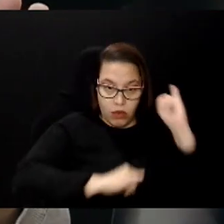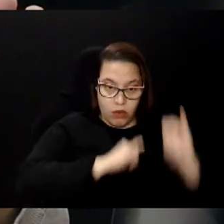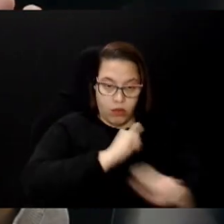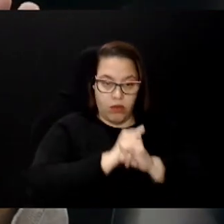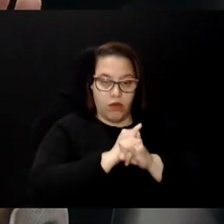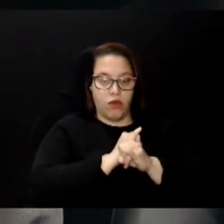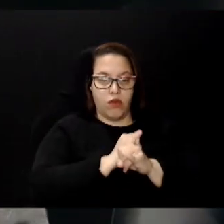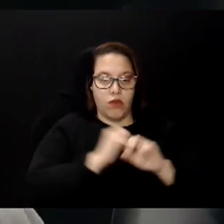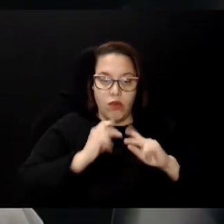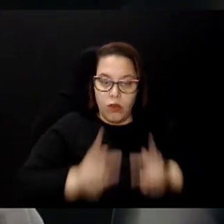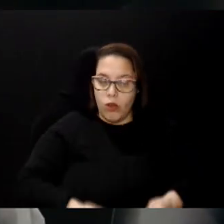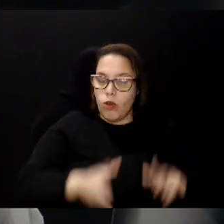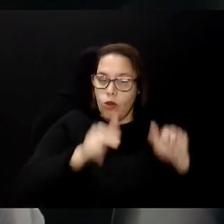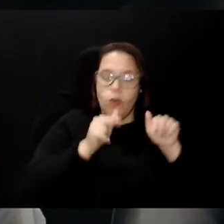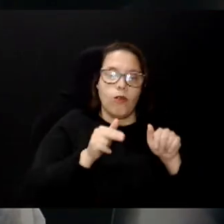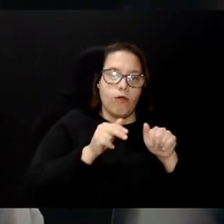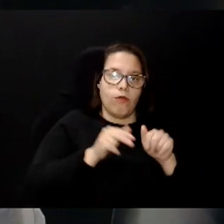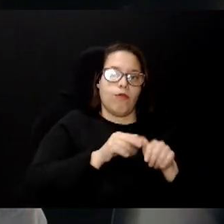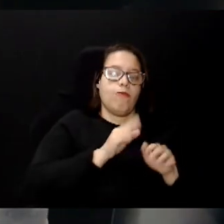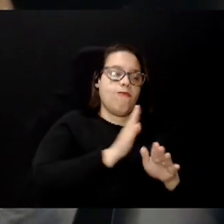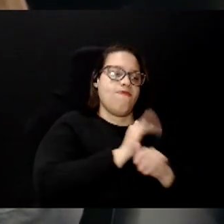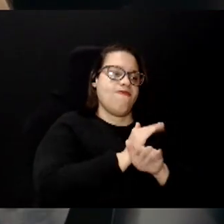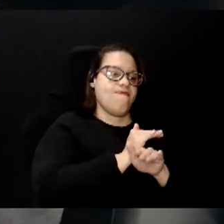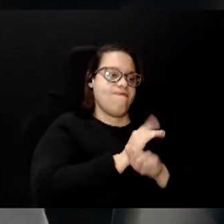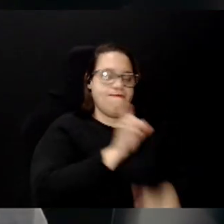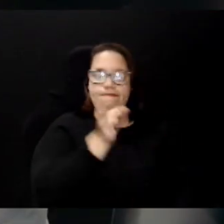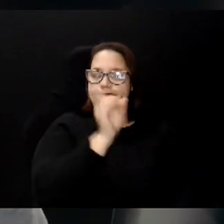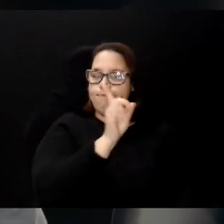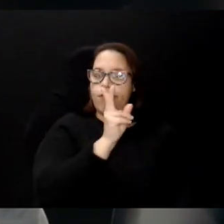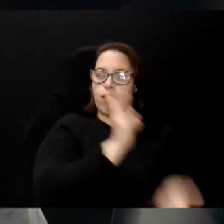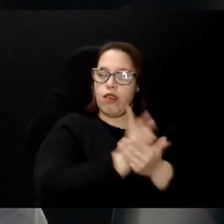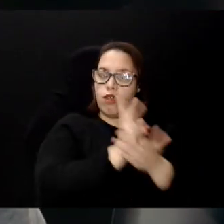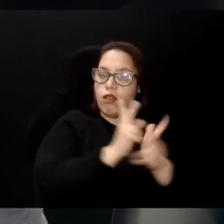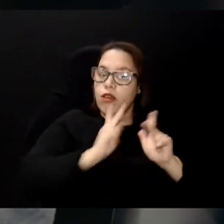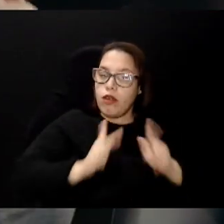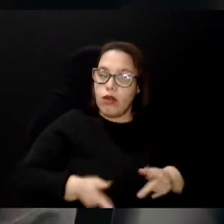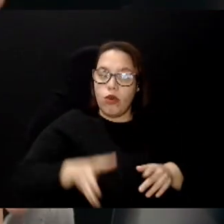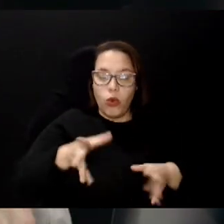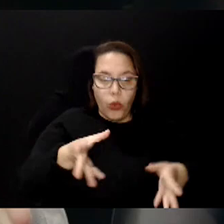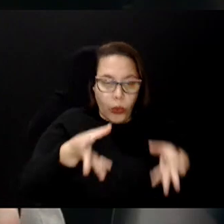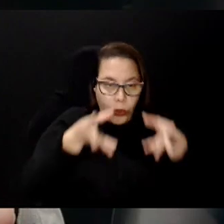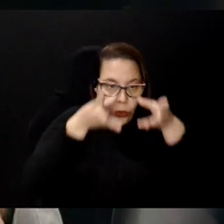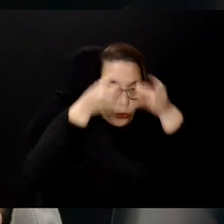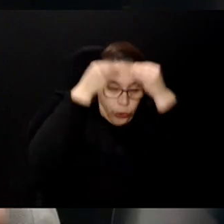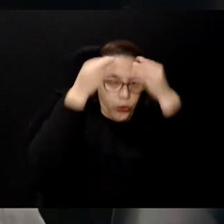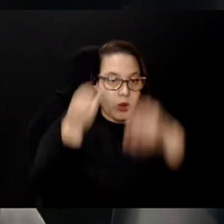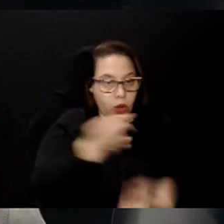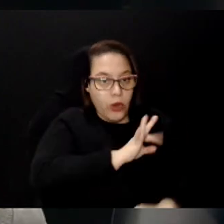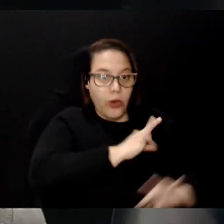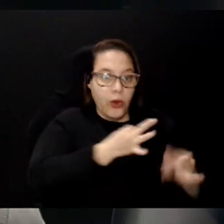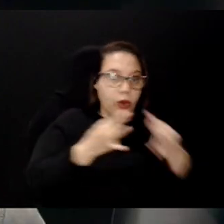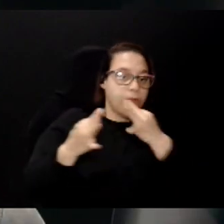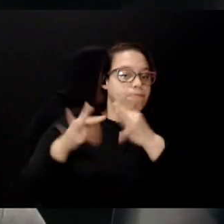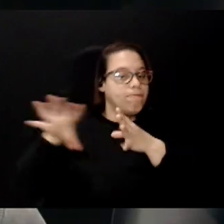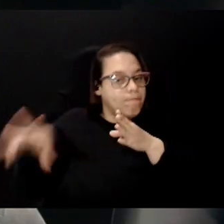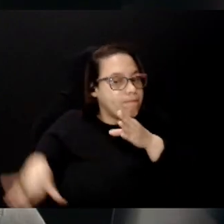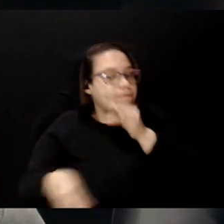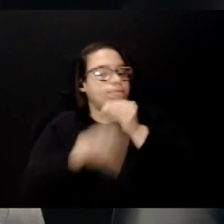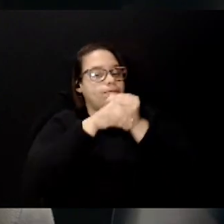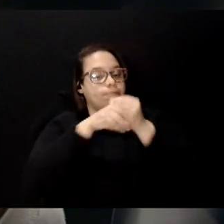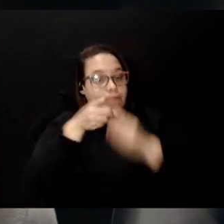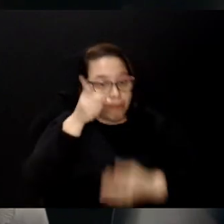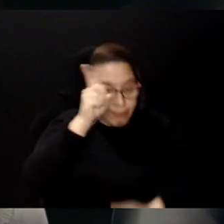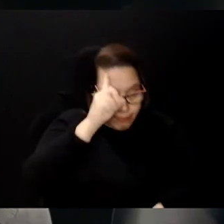ficou obsoleto. Uhum. O ser humano sempre vai absorvendo as novas ferramentas, incorporando ela no dia a dia e dando um